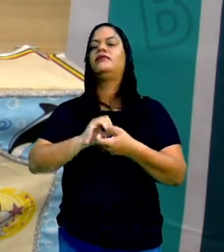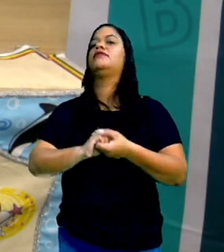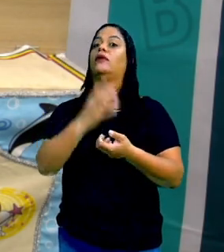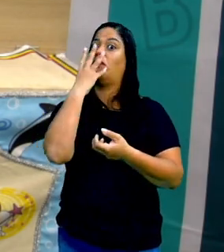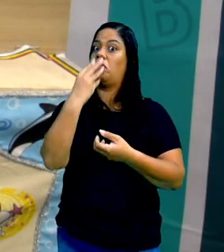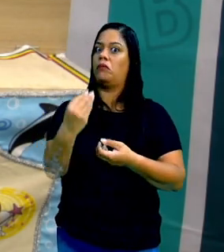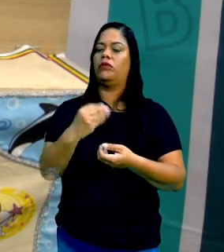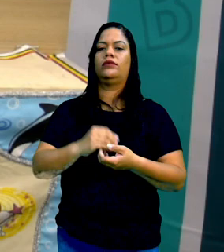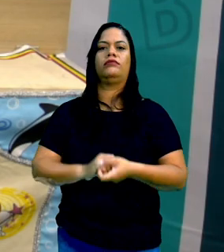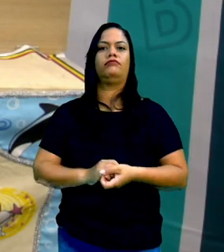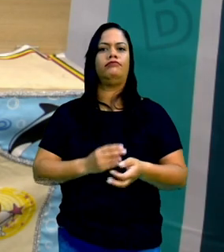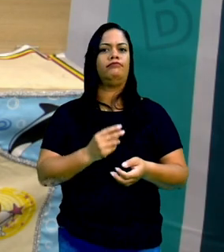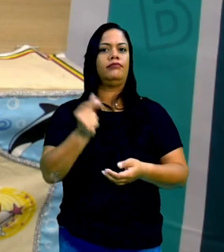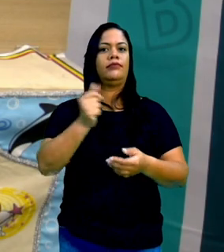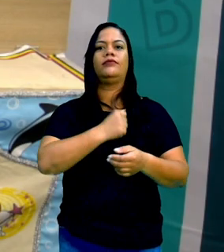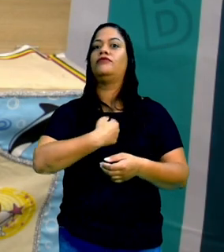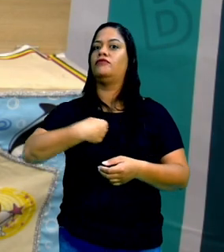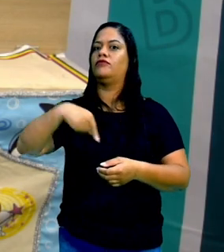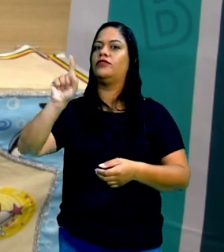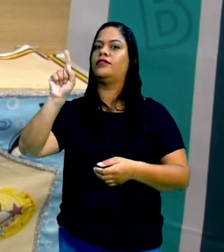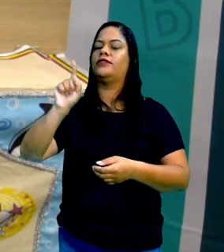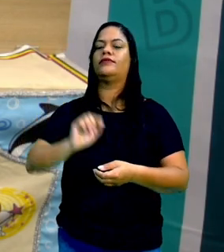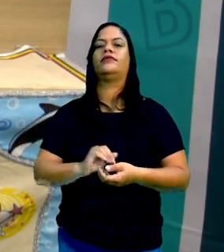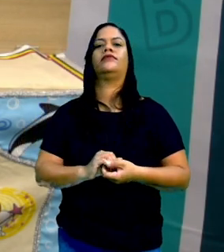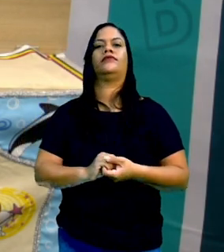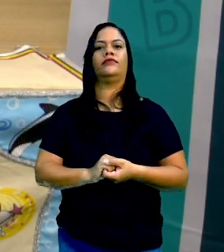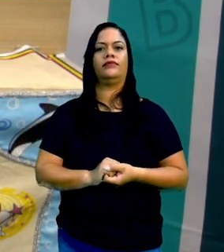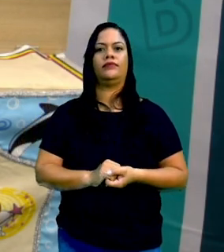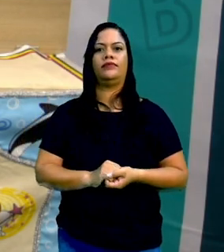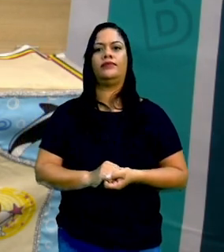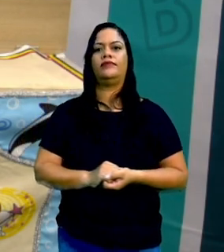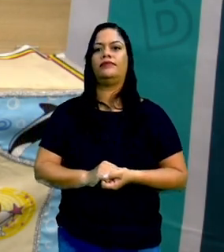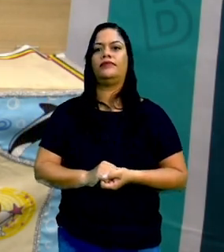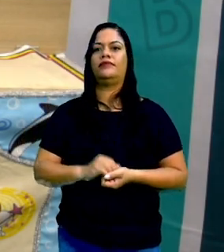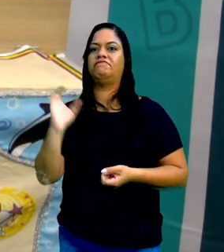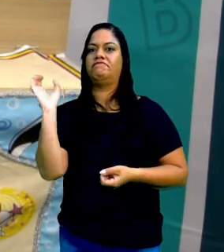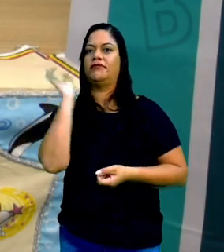Fugiu. Foi embora. Se mandou. Saiu, ó,